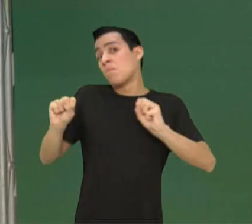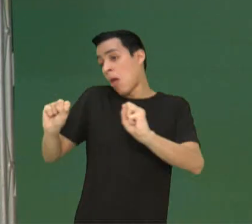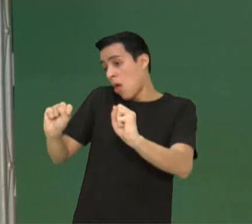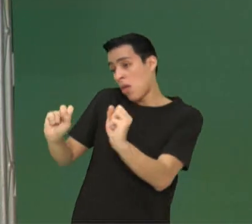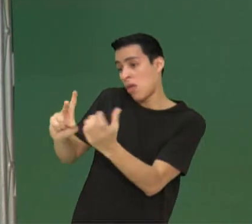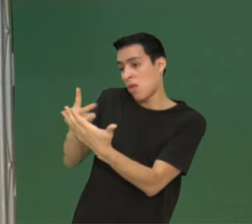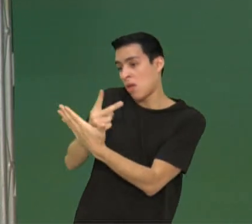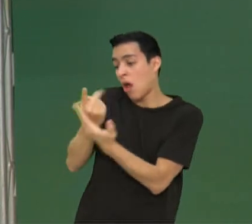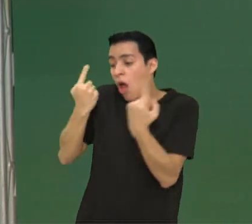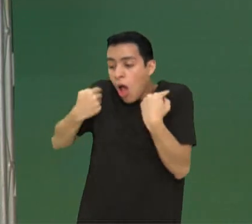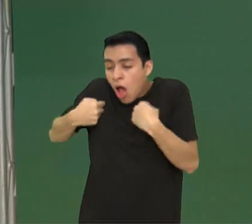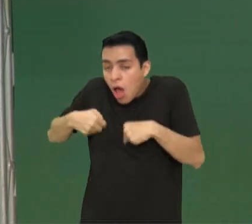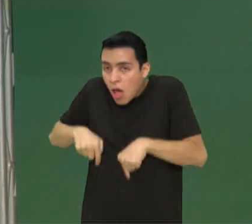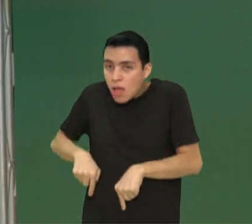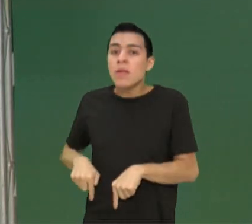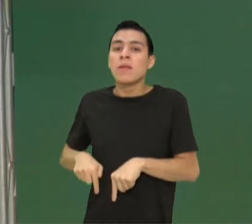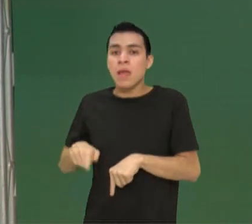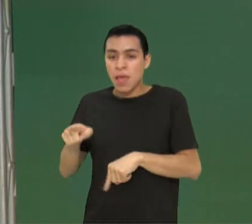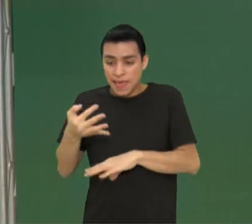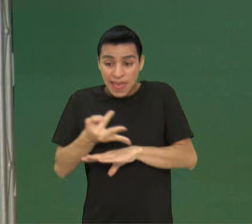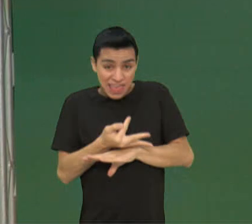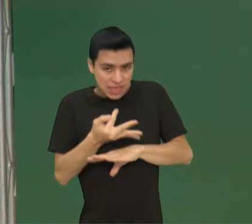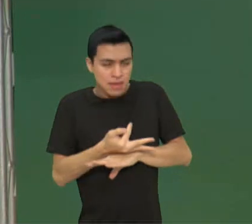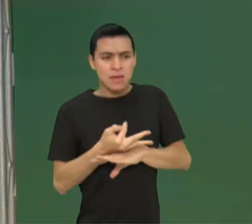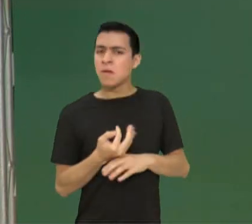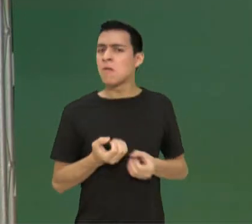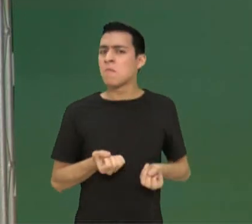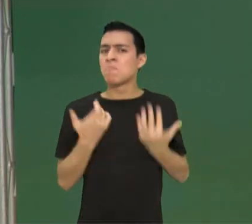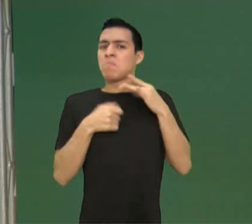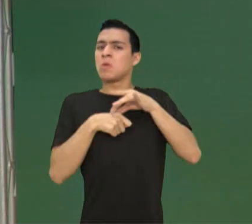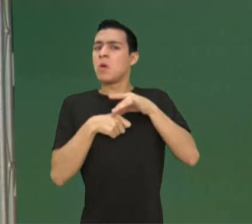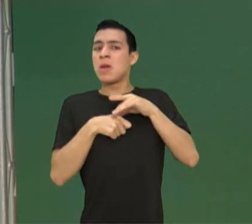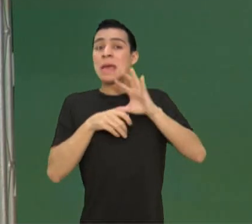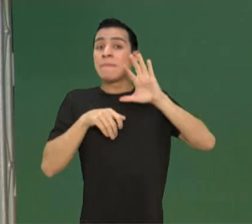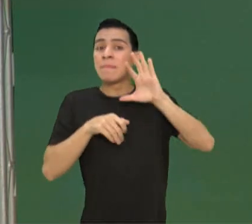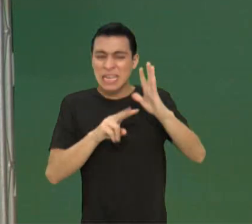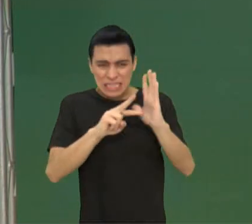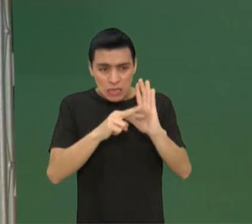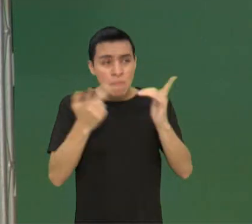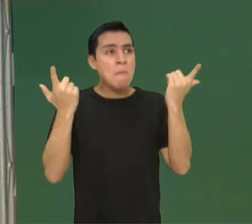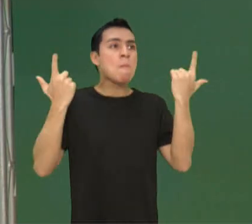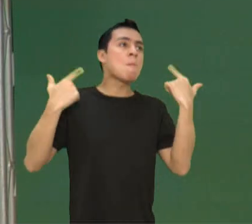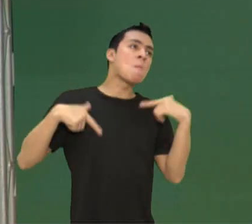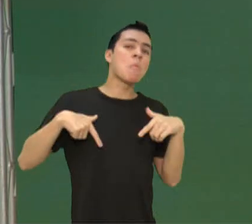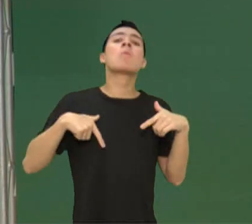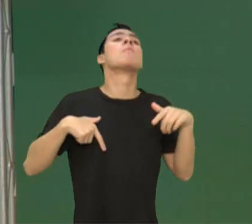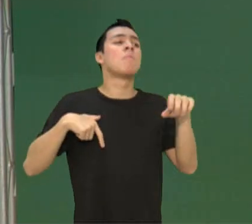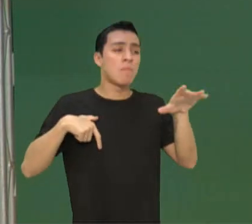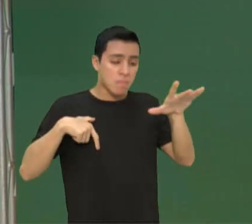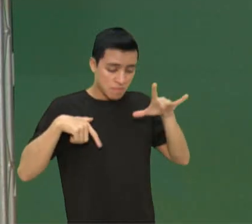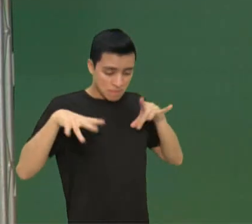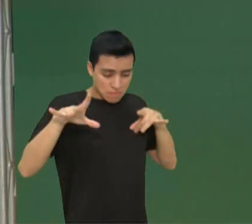Entendeu o que eu falei? Resistente a manifestar a doença, não a se contaminar e transmitir.